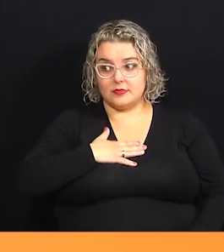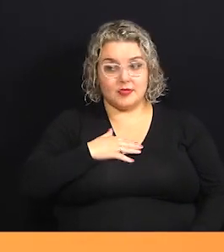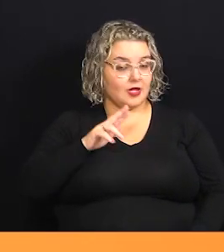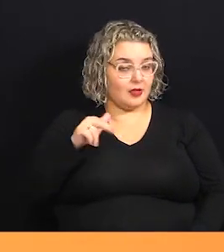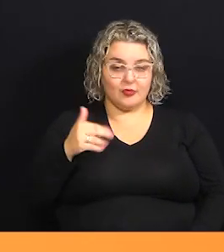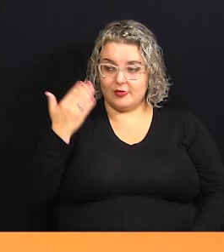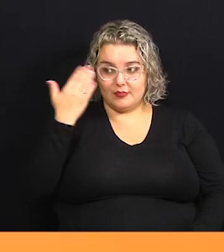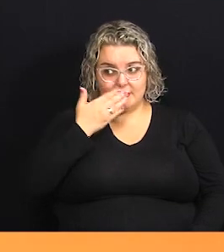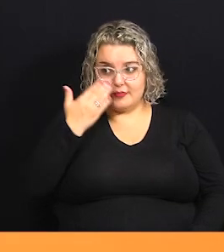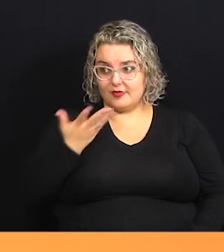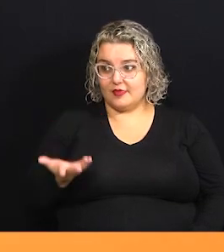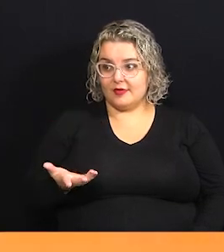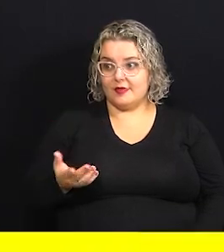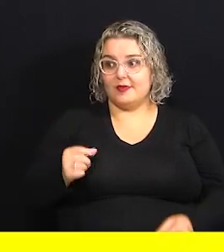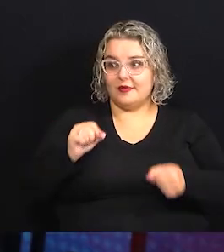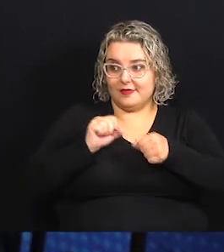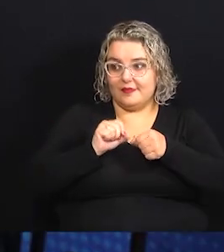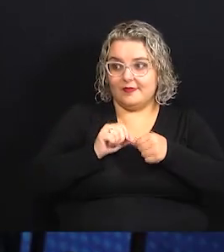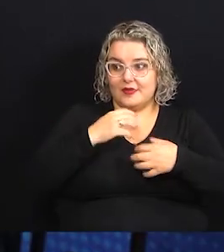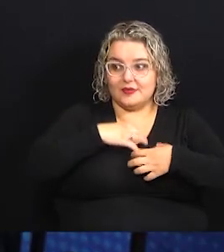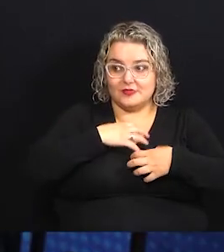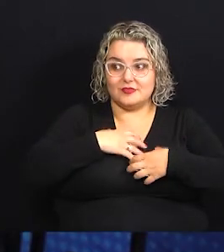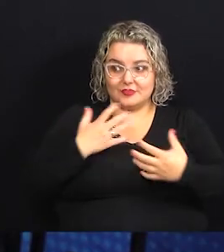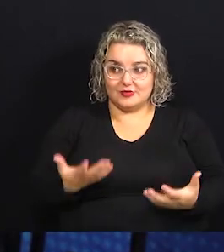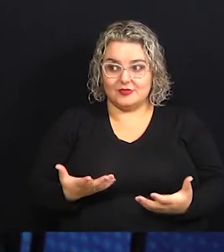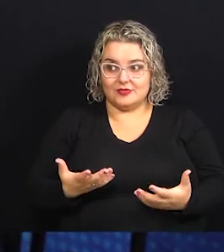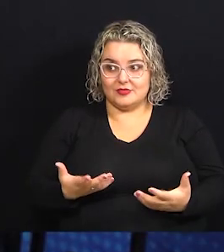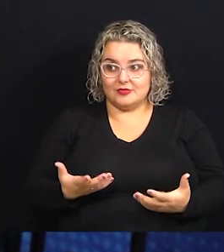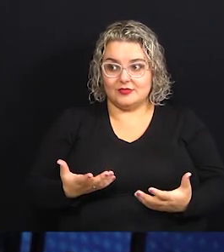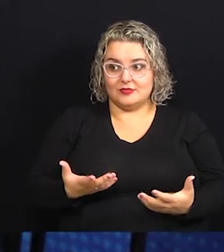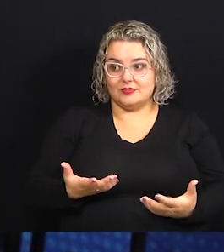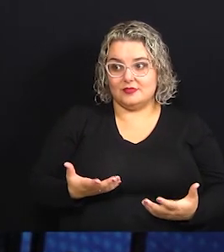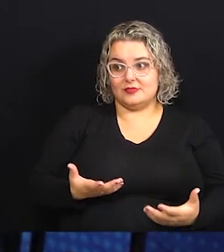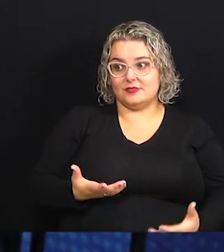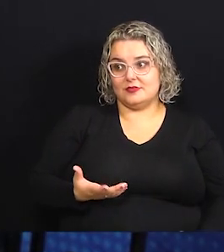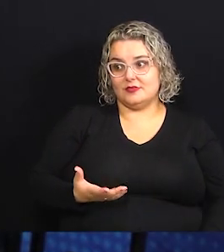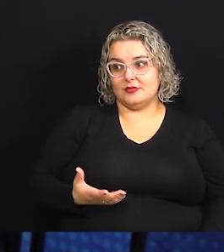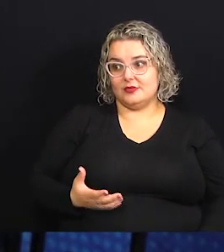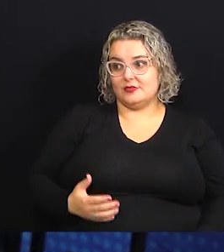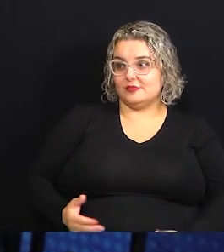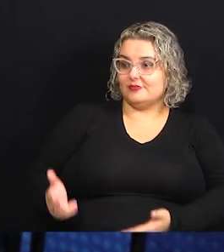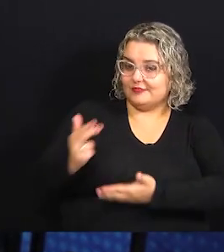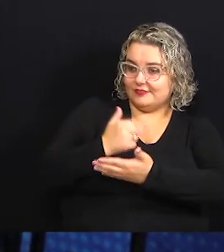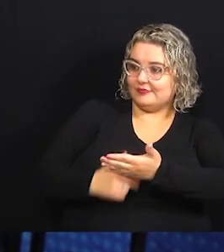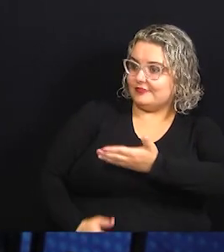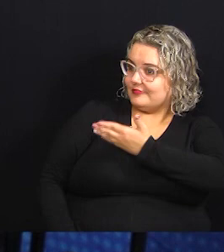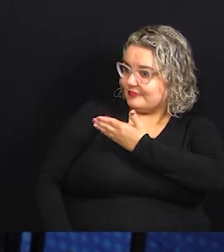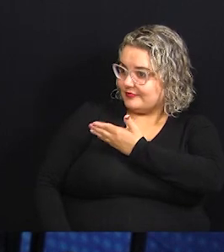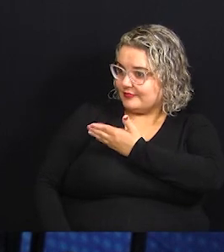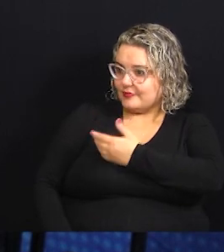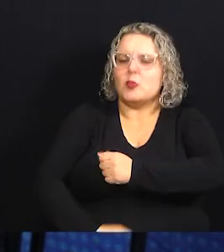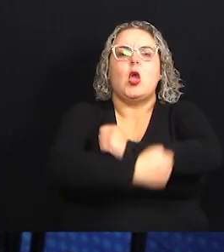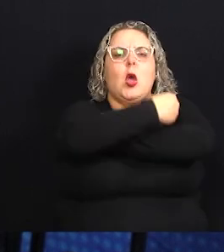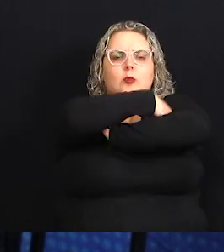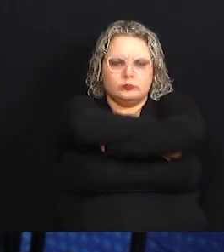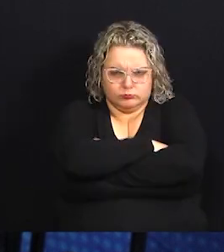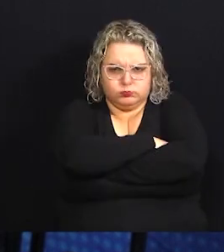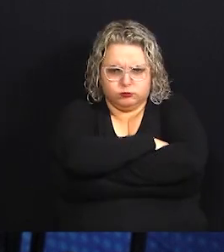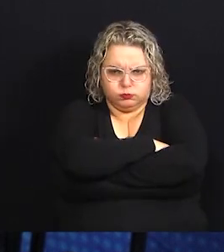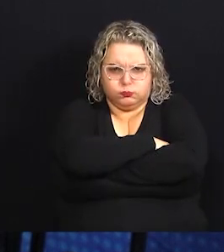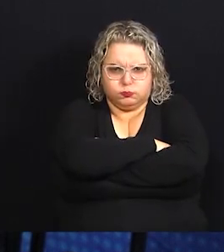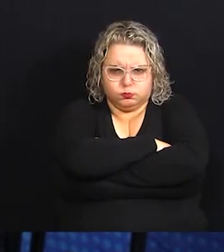nunca tinha me visto. Ele fez um jeitinho assim muito parecido, o jeito da capa, que a Preta parece